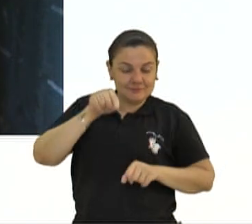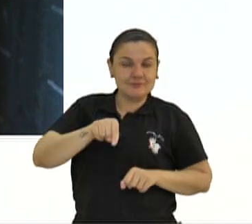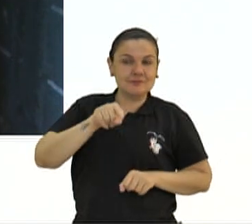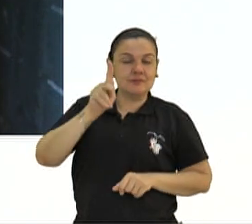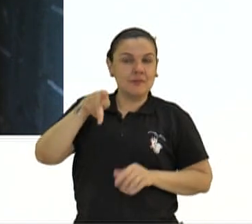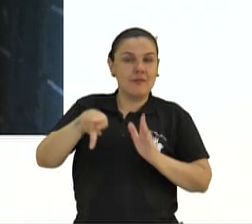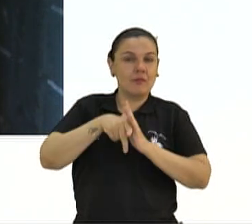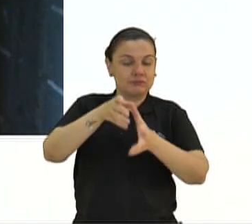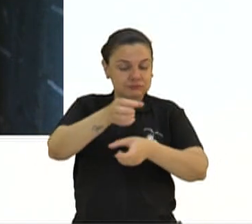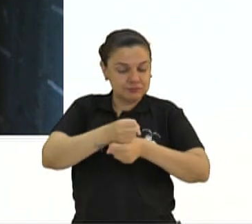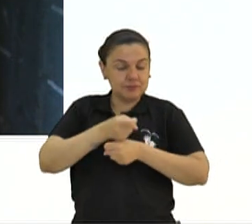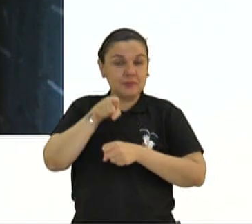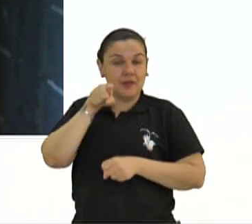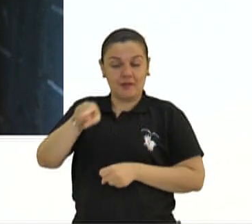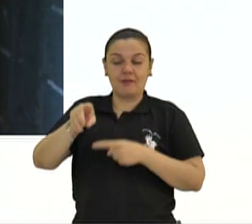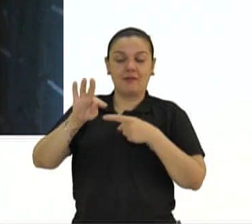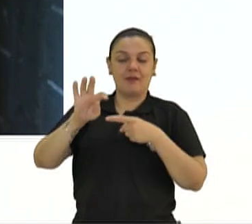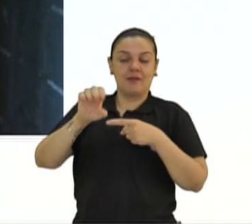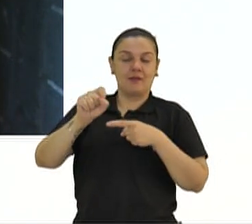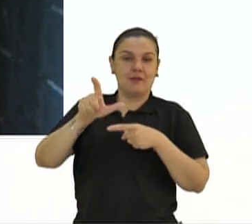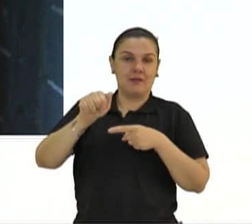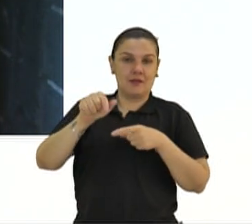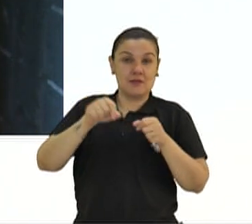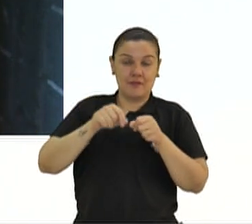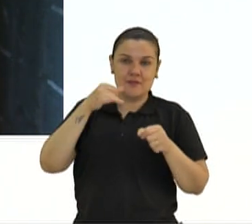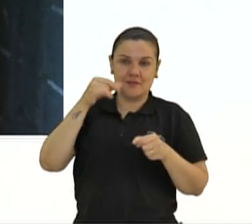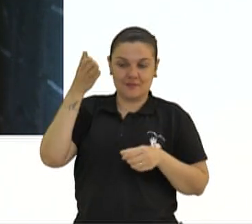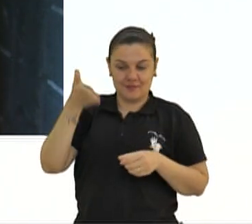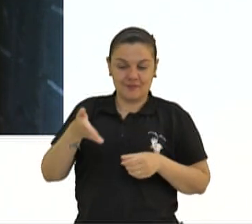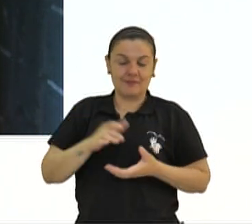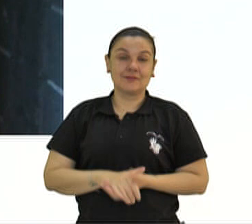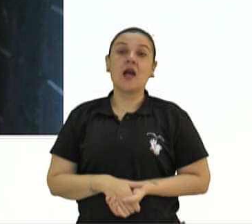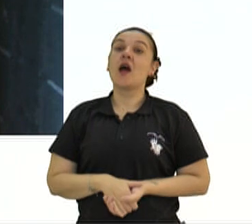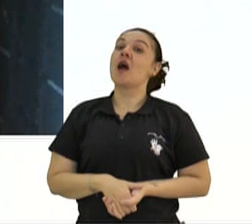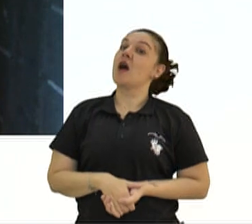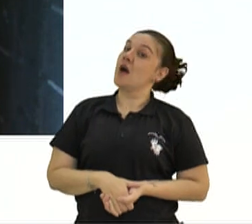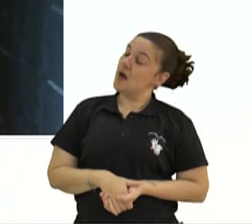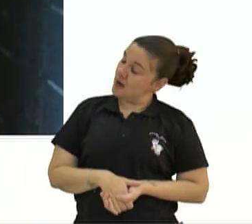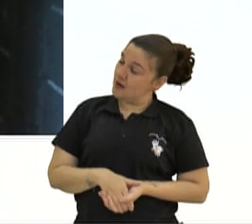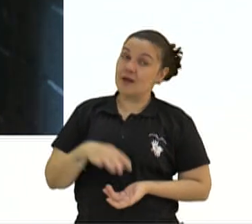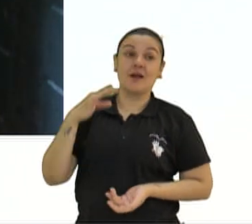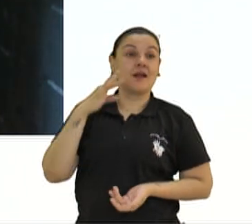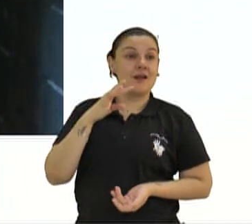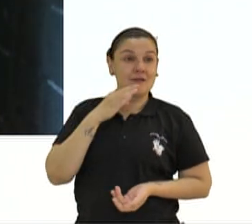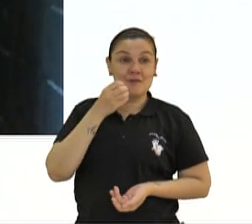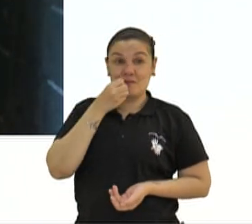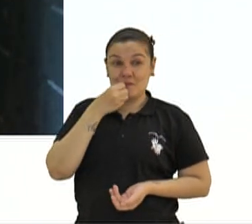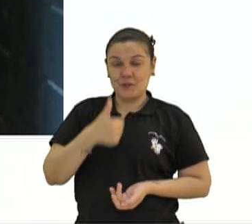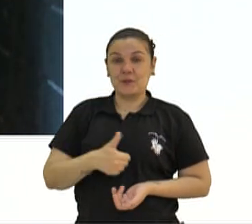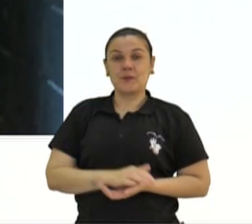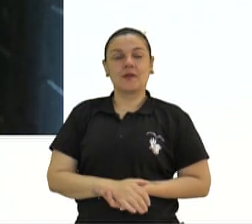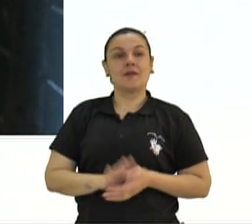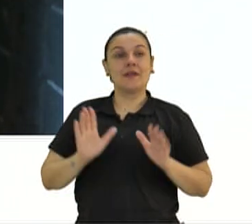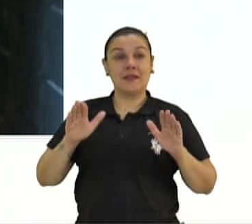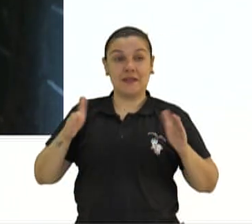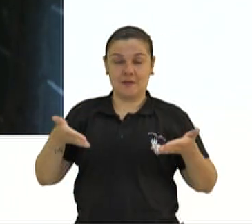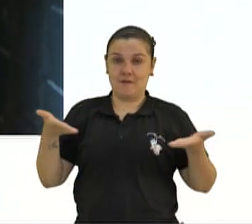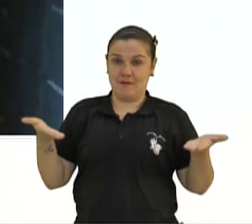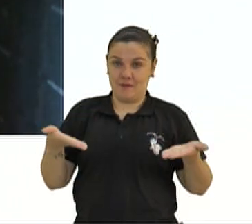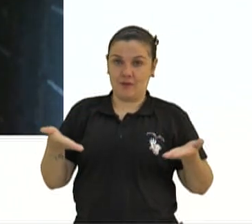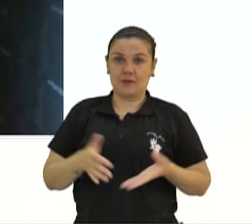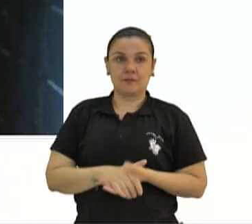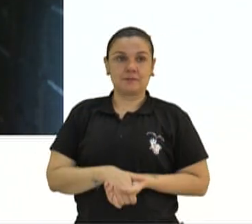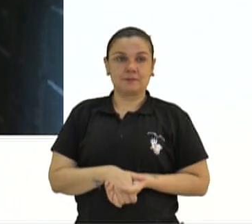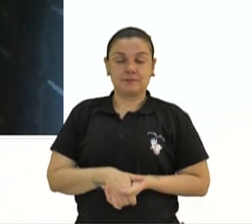se baseou nessa tecnologia aqui. Okay. Da bobina de Tesla. Ok, muito bem, muito bem. Pessoal, então assim,